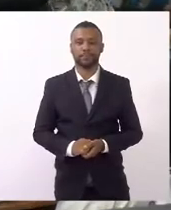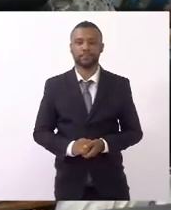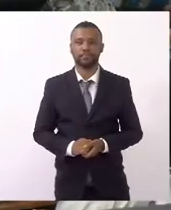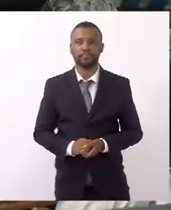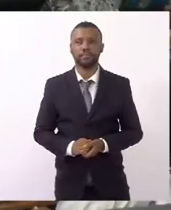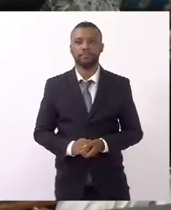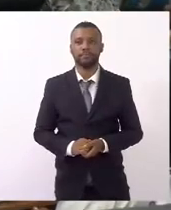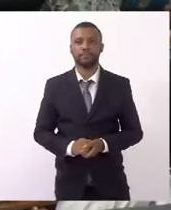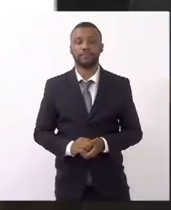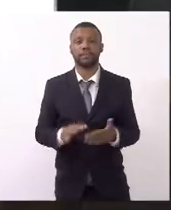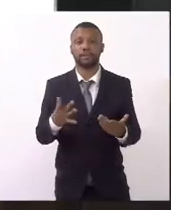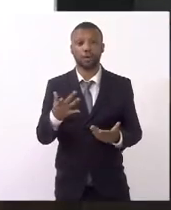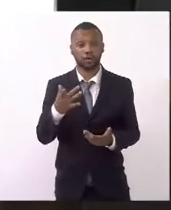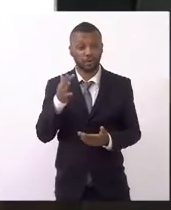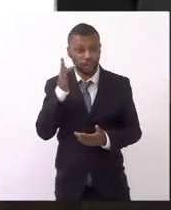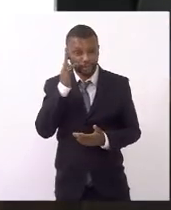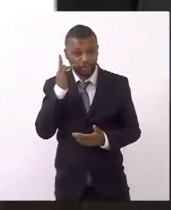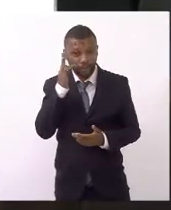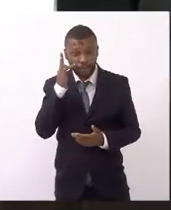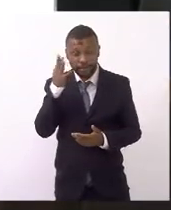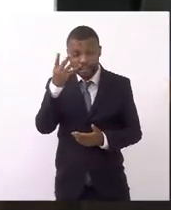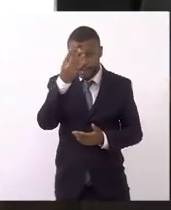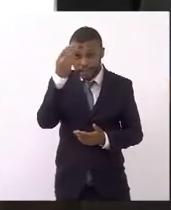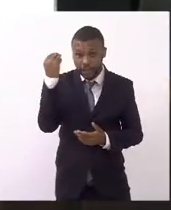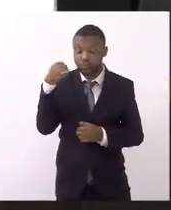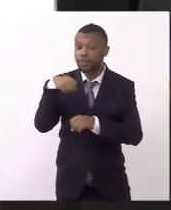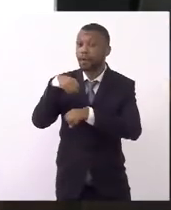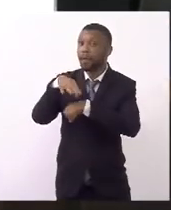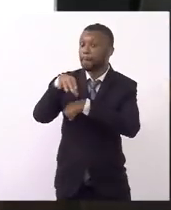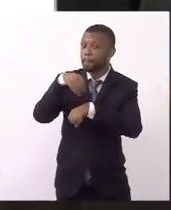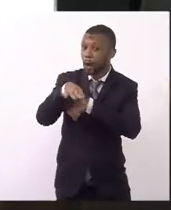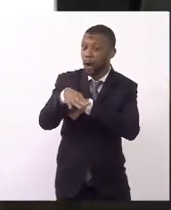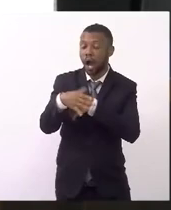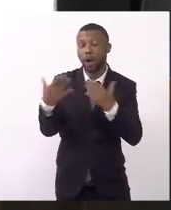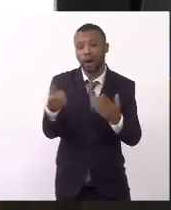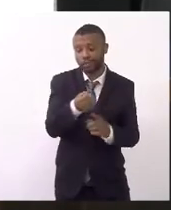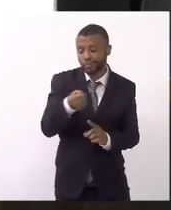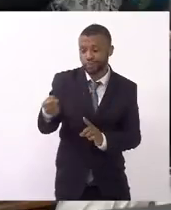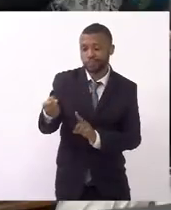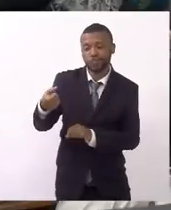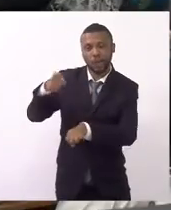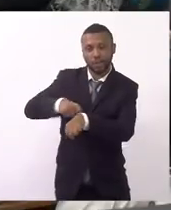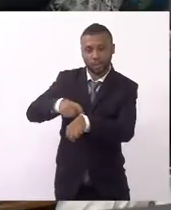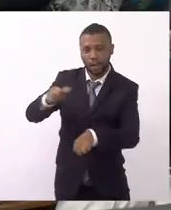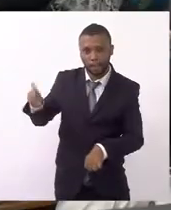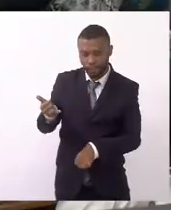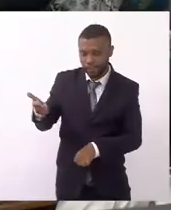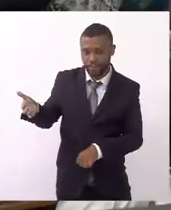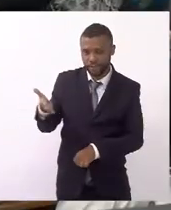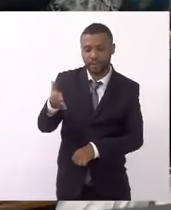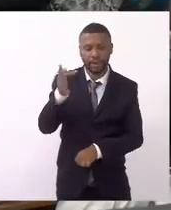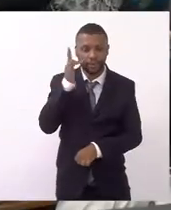um bom Deputado Flávio esqueceu de dar um informe vai dar neste momento vai lá Flávio